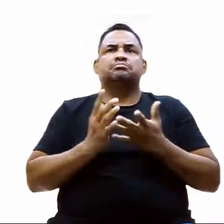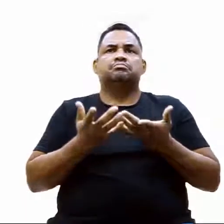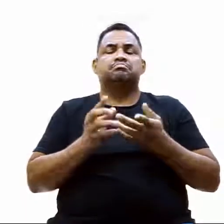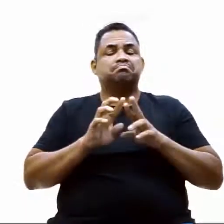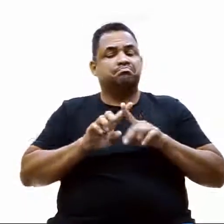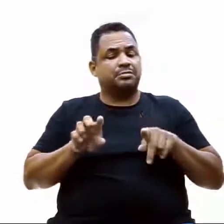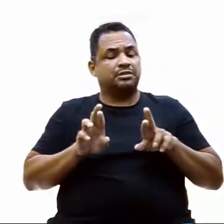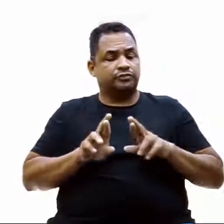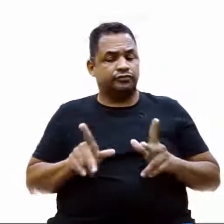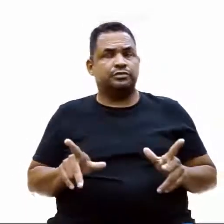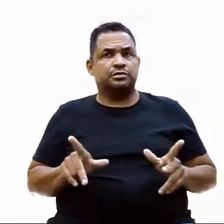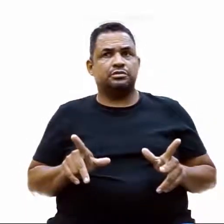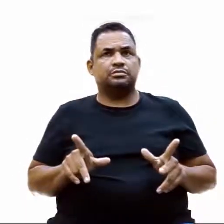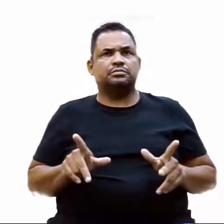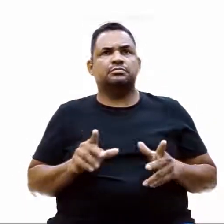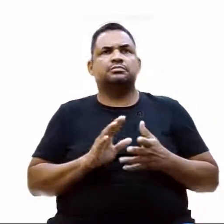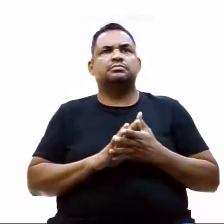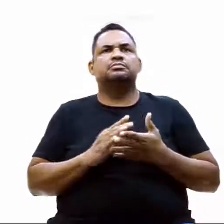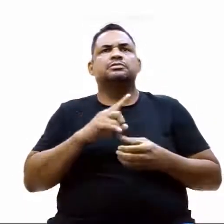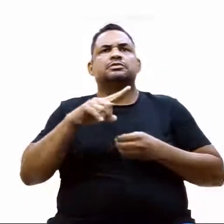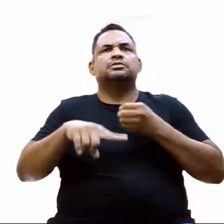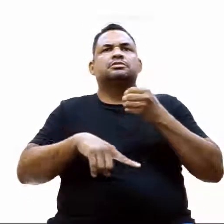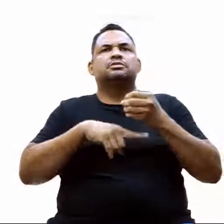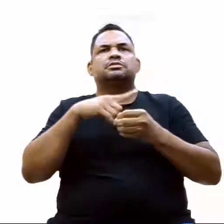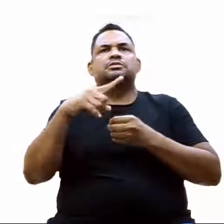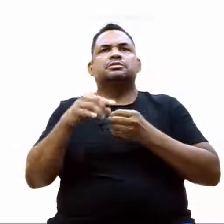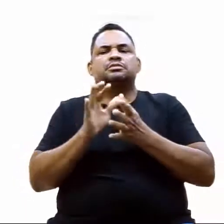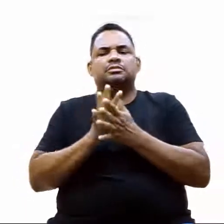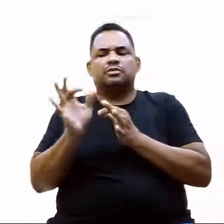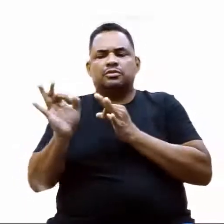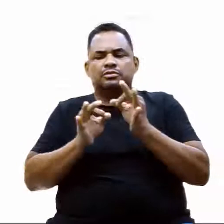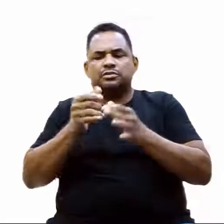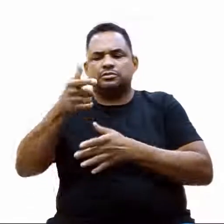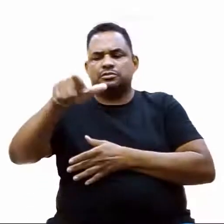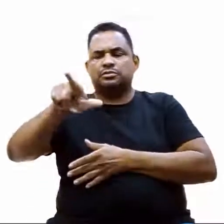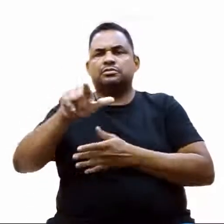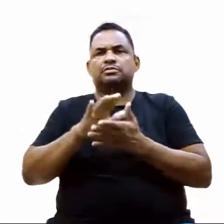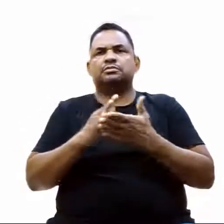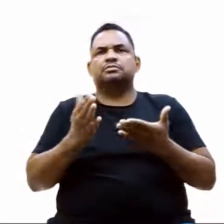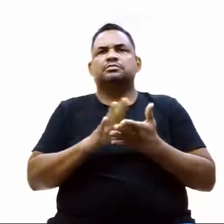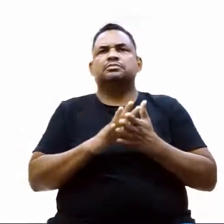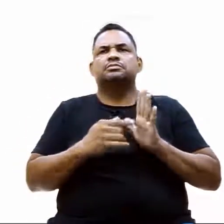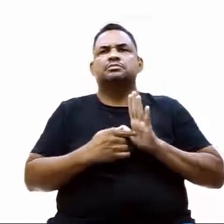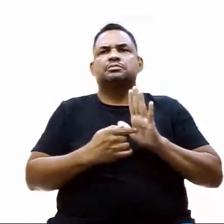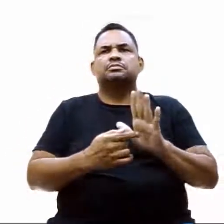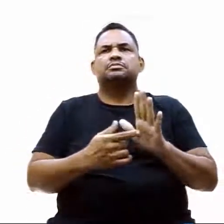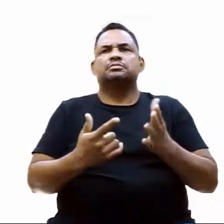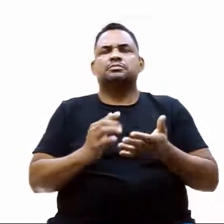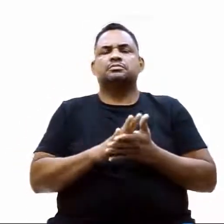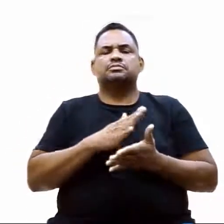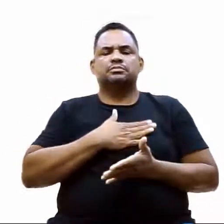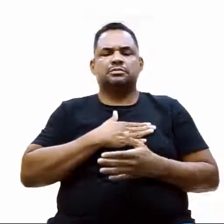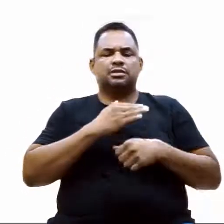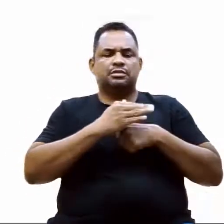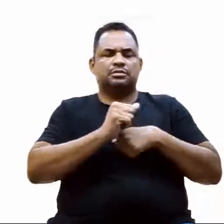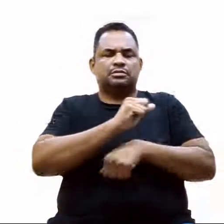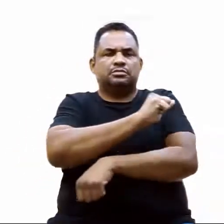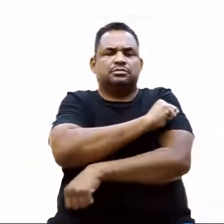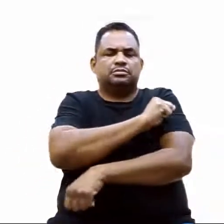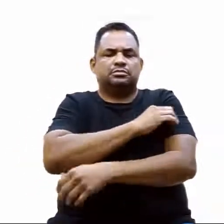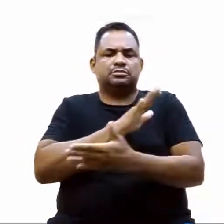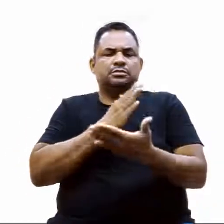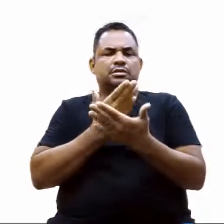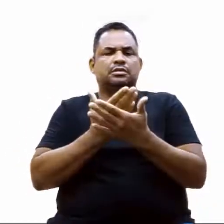forma diferente, pois seus átomos são rearranjados. Nós mostramos para você, meu caro aluno, nas aulas anteriores,